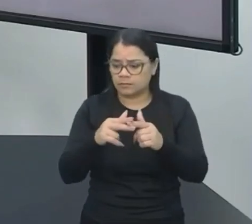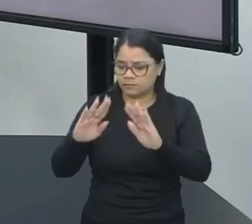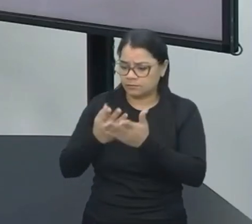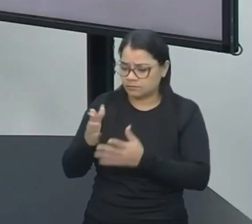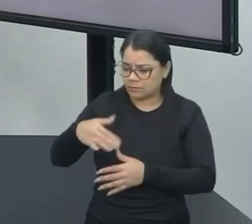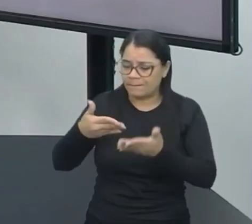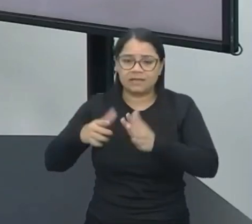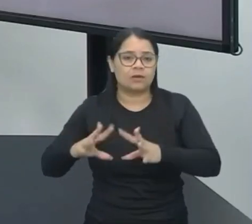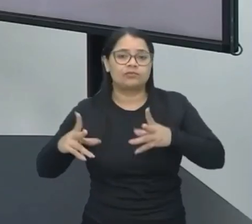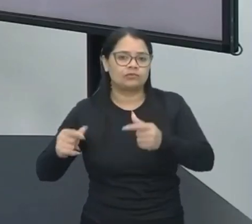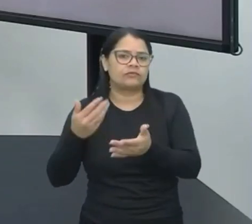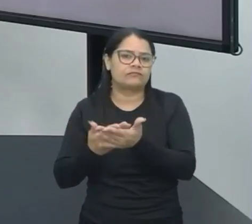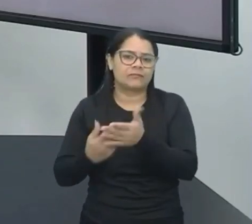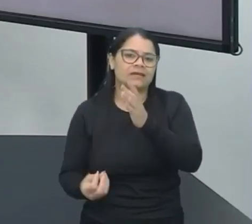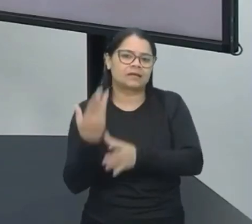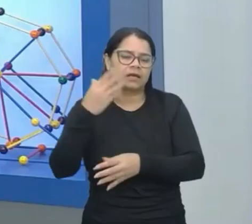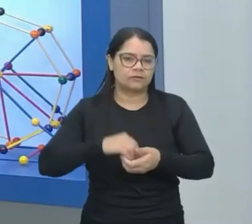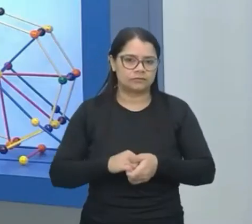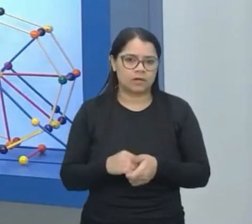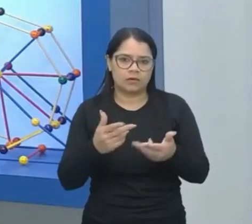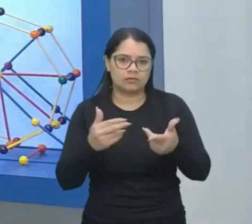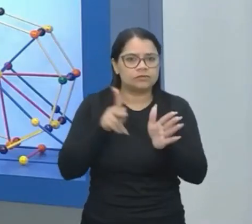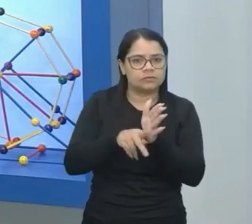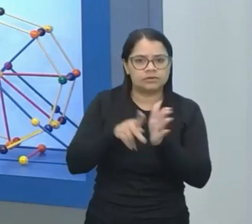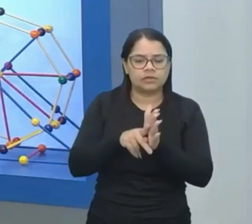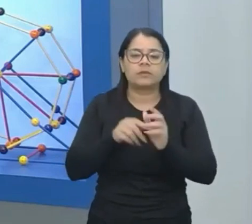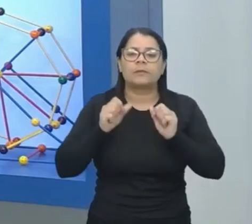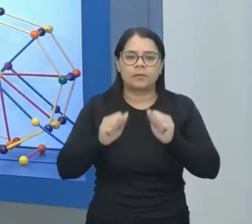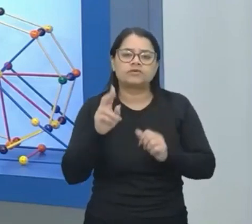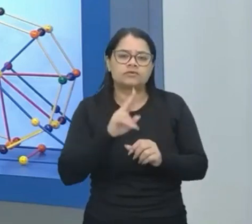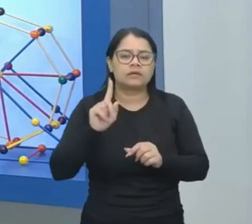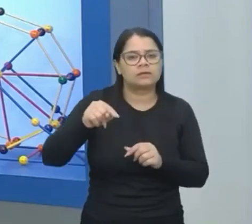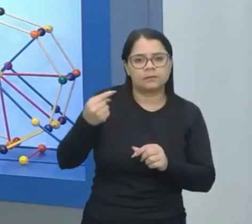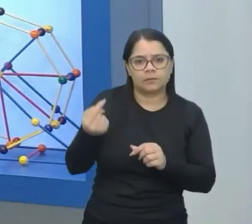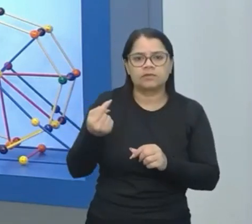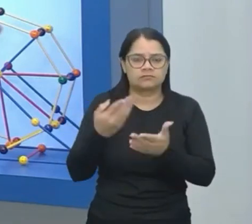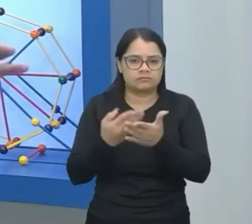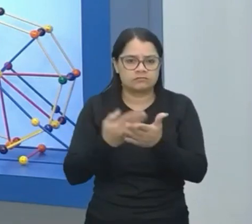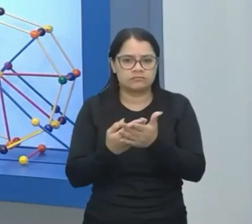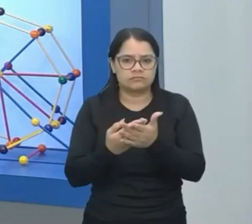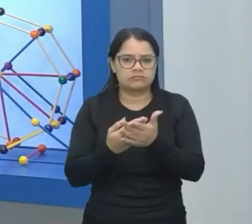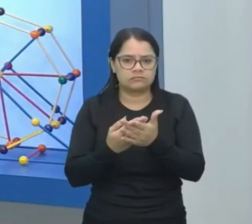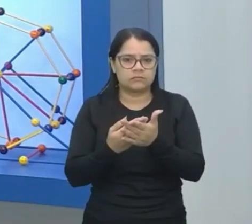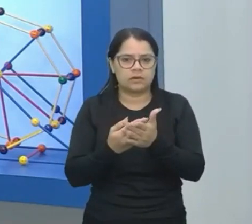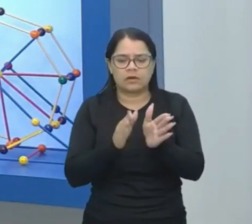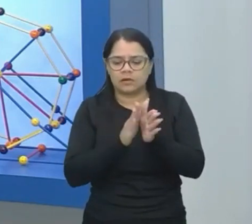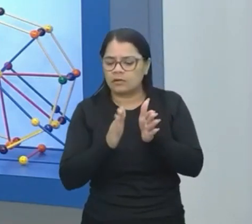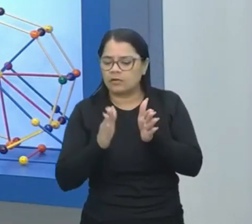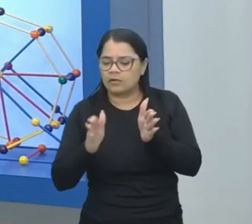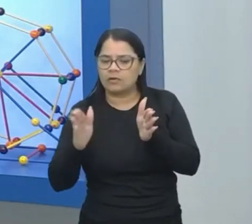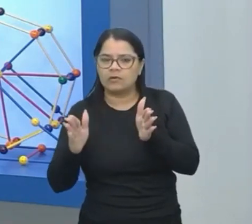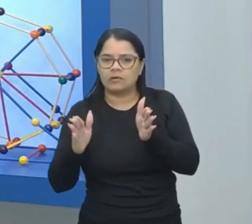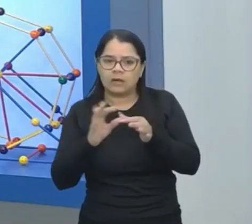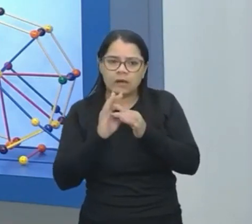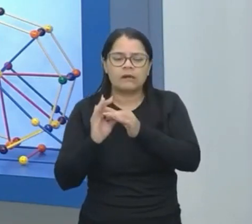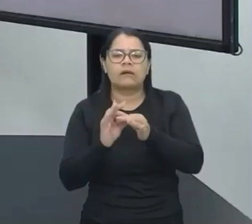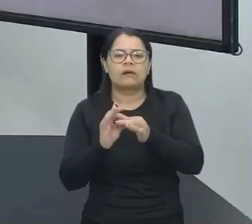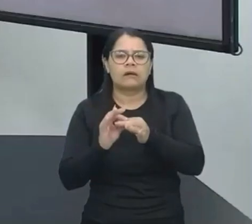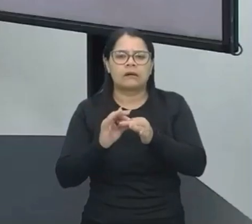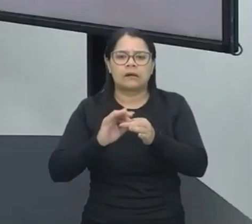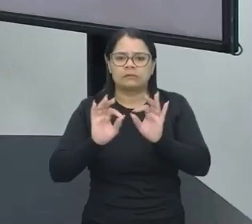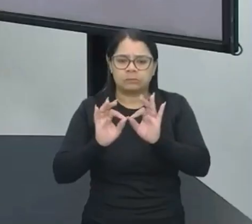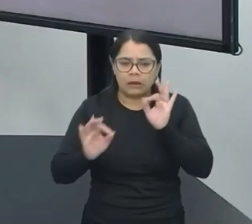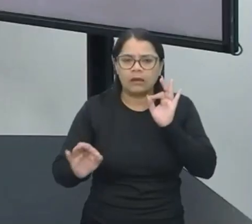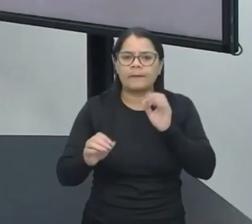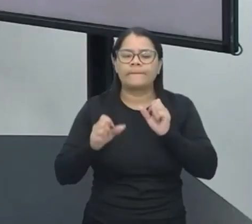aquilo que ele tinha feito, né? E muitas vezes alguns projetos podem ser reaproveitados para uma aula seguinte. Um conjunto de blocos que foram muito complexos,